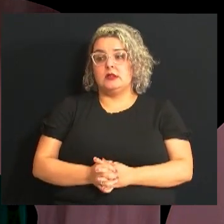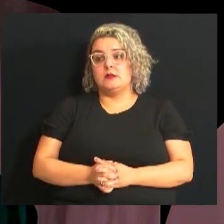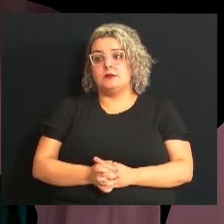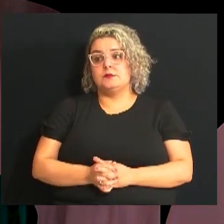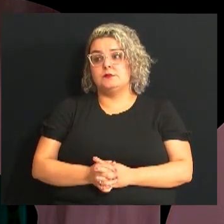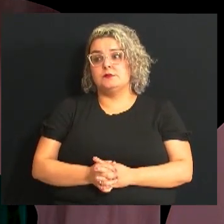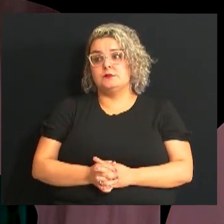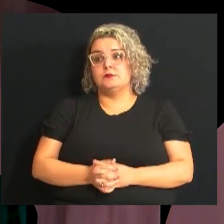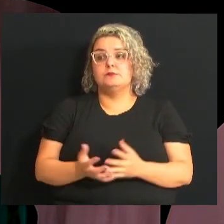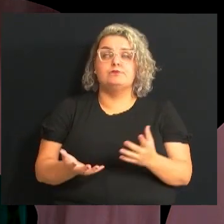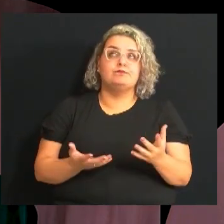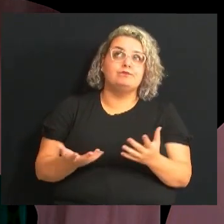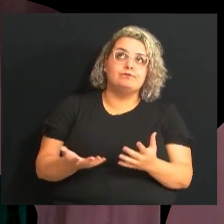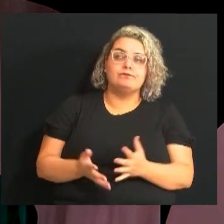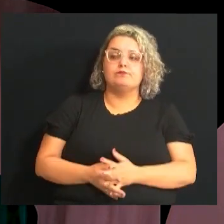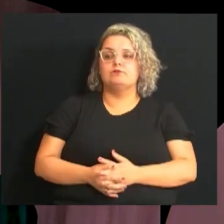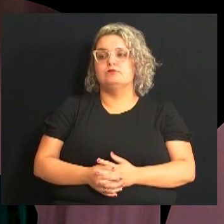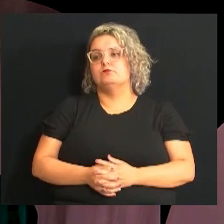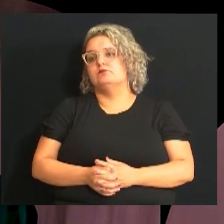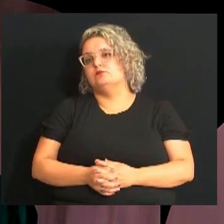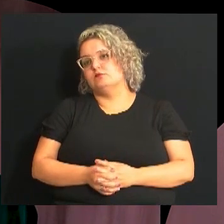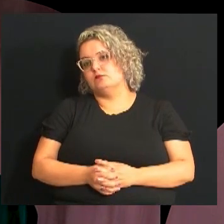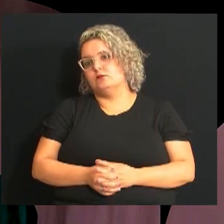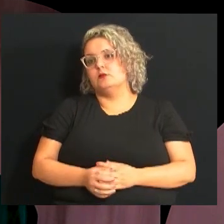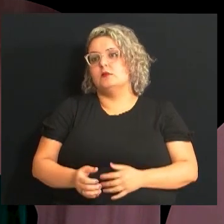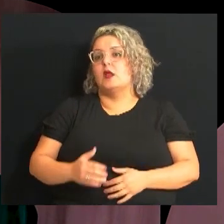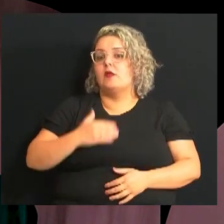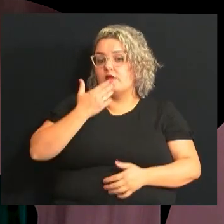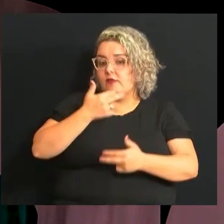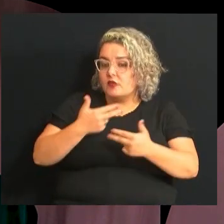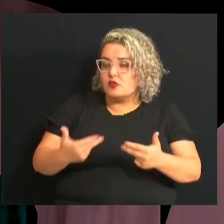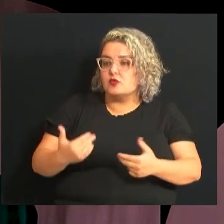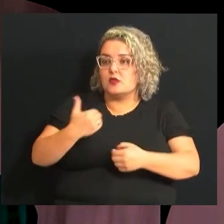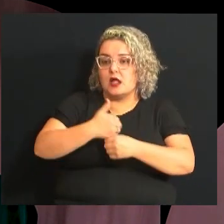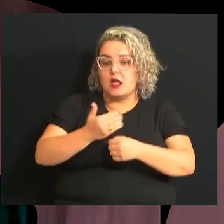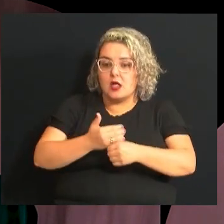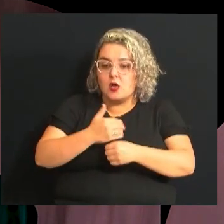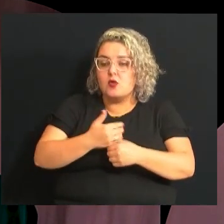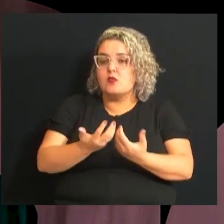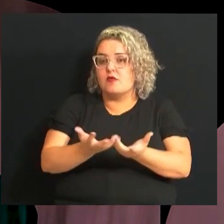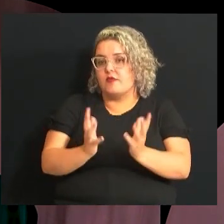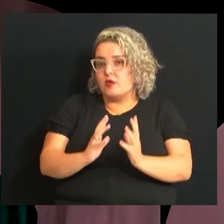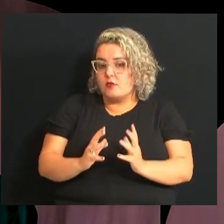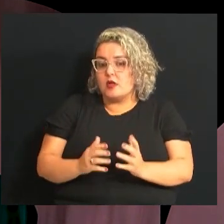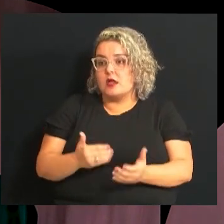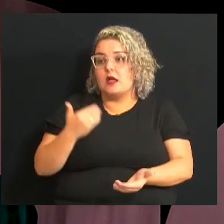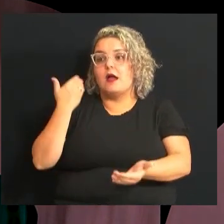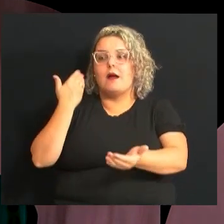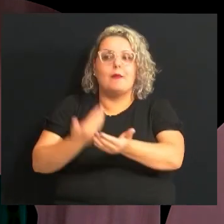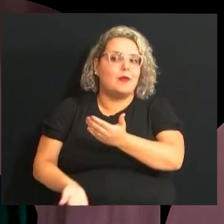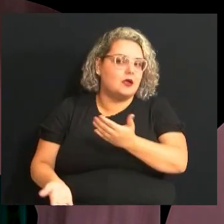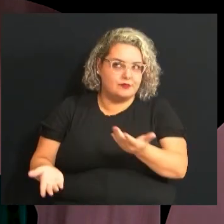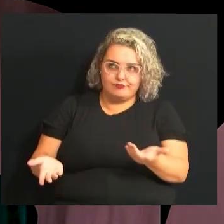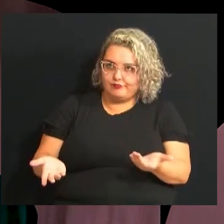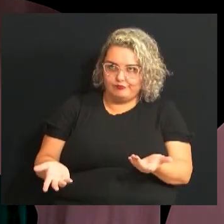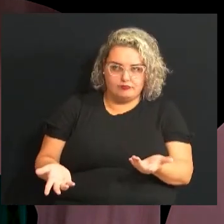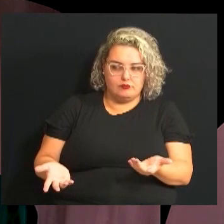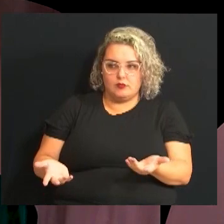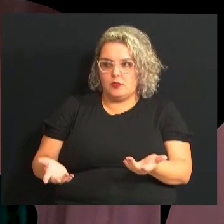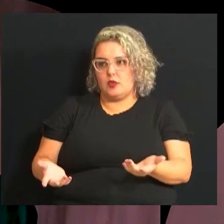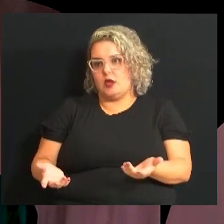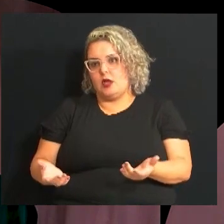geral, ele até tem é, um, uma margem legal no fruta, legume e verdura. Só